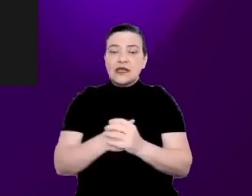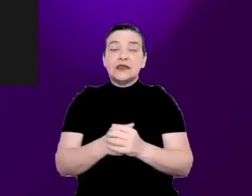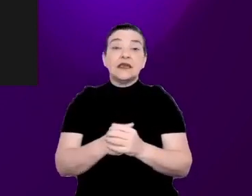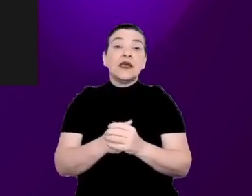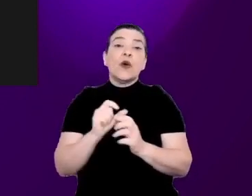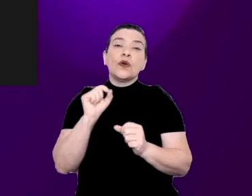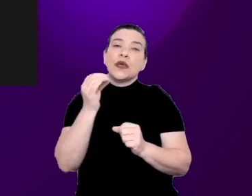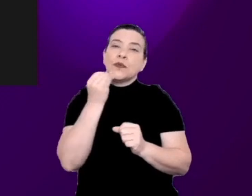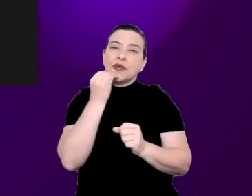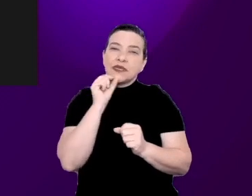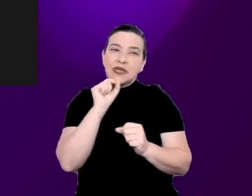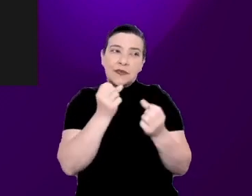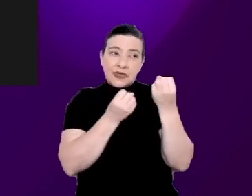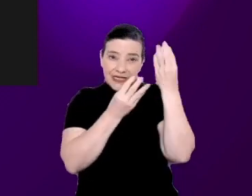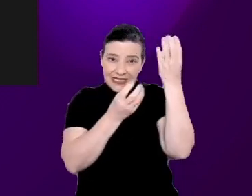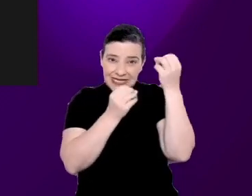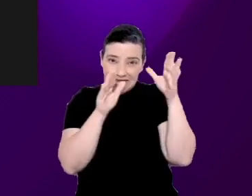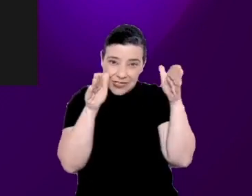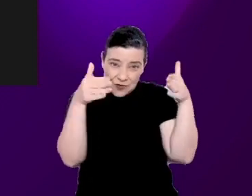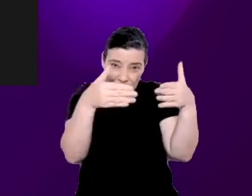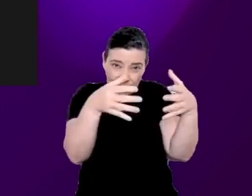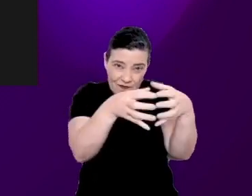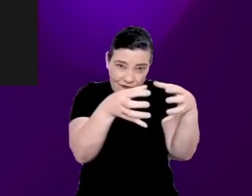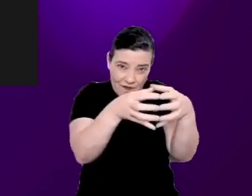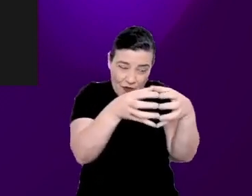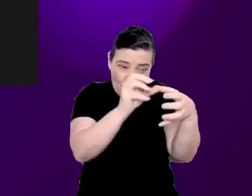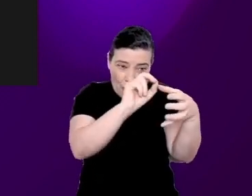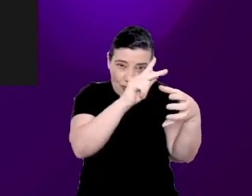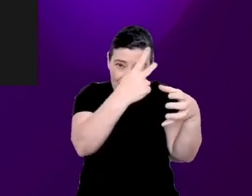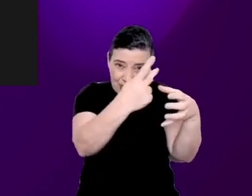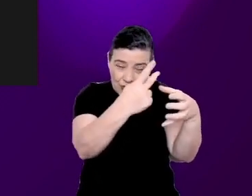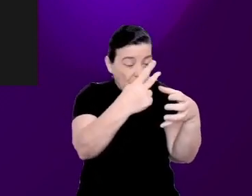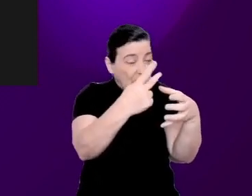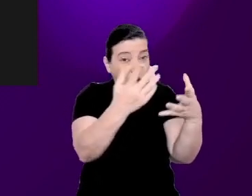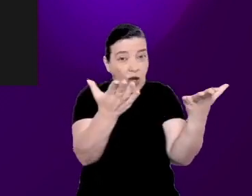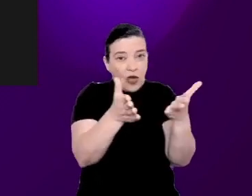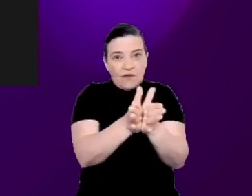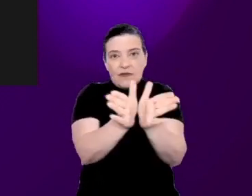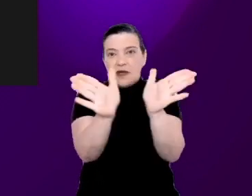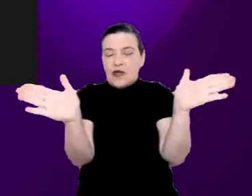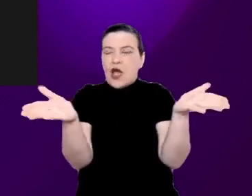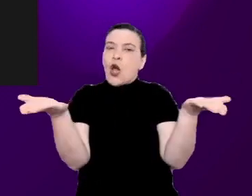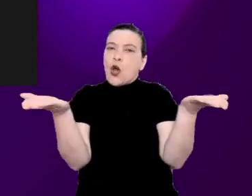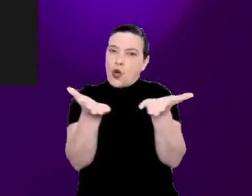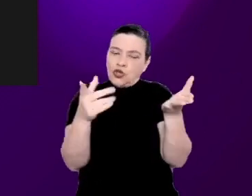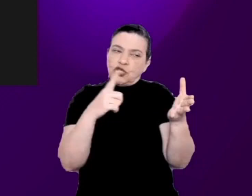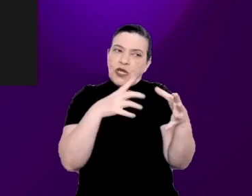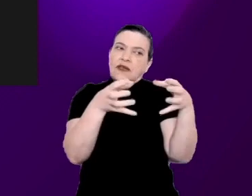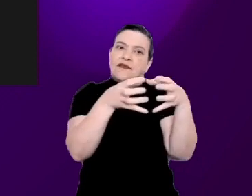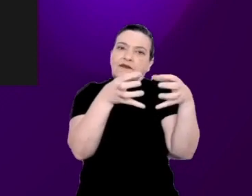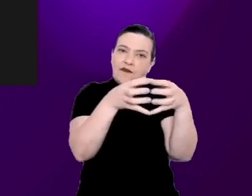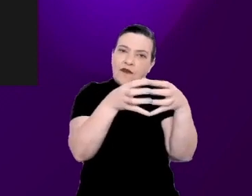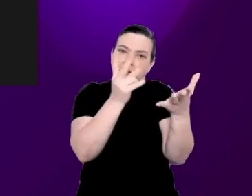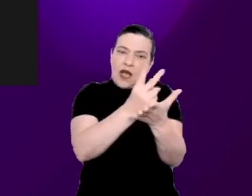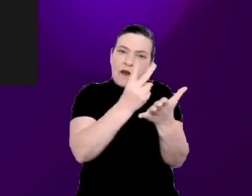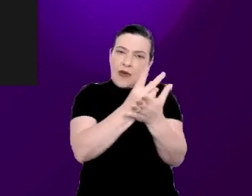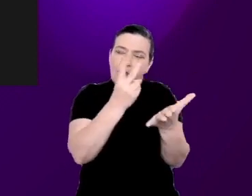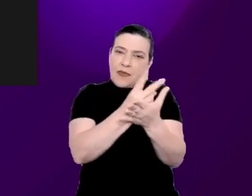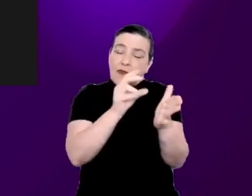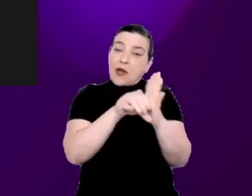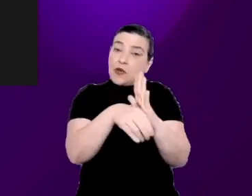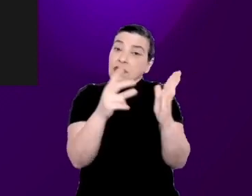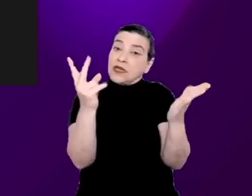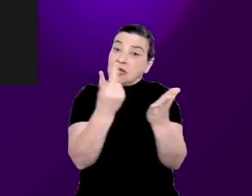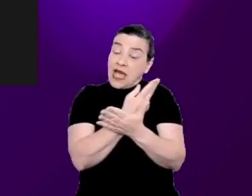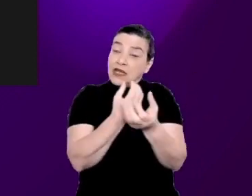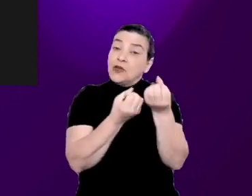de posse de dados pelos prestadores de serviço de saúde, porque hoje eles têm a posse desse dado, né, que é um conceito errado, porque o dado